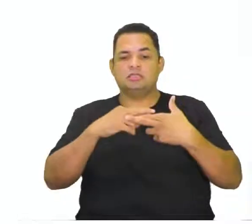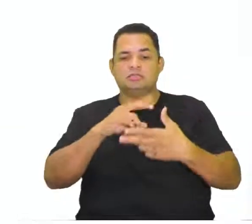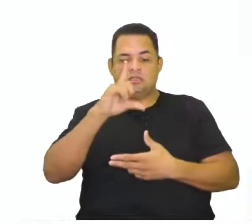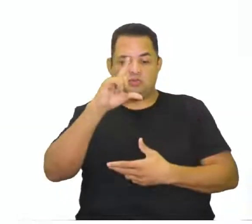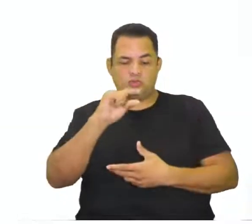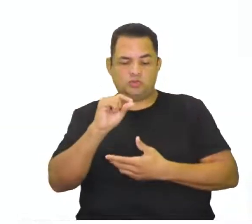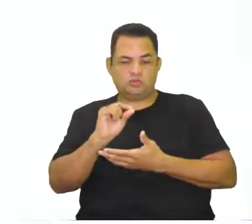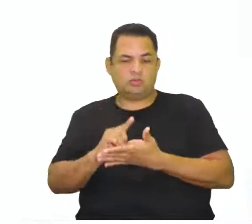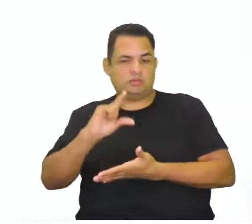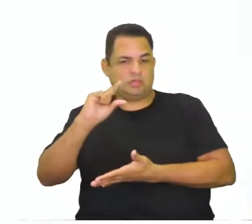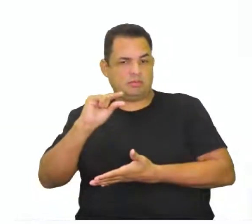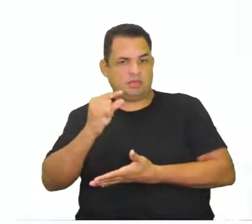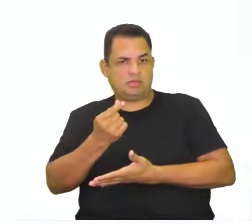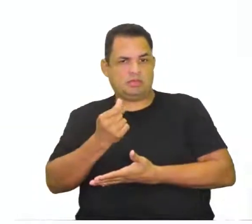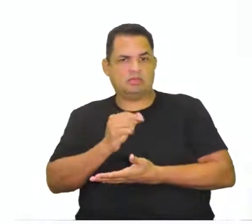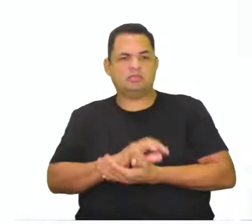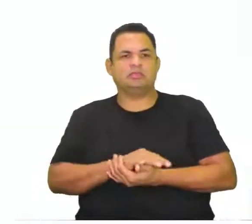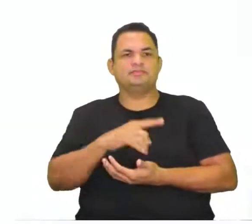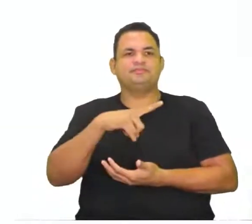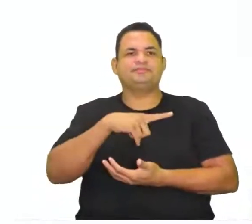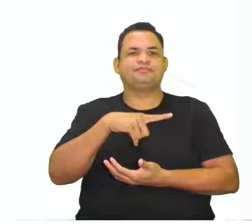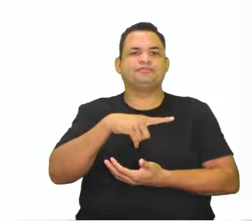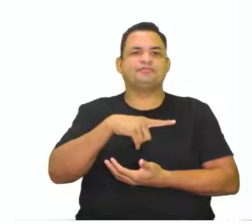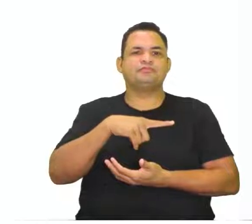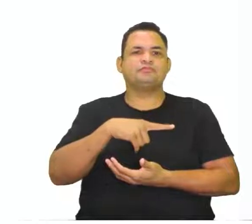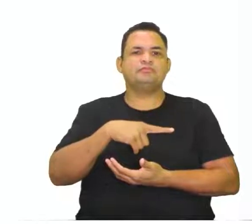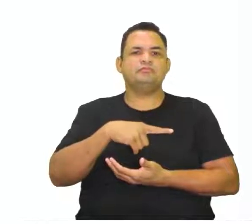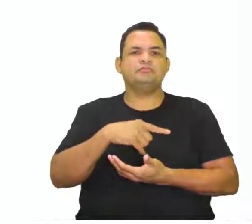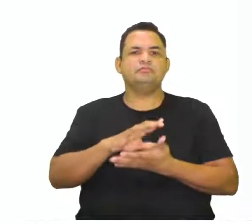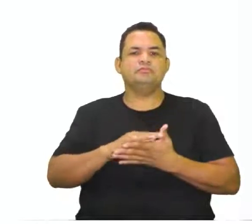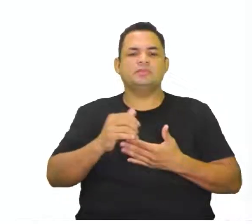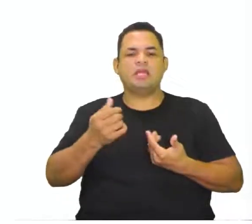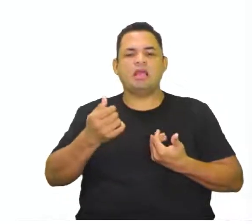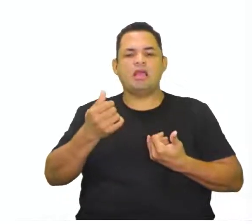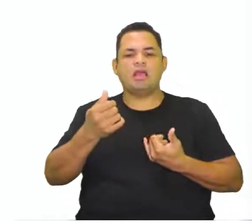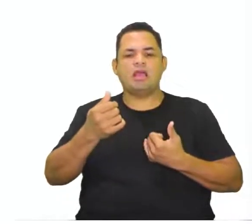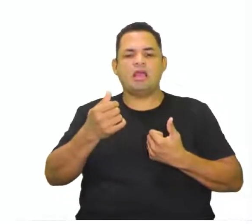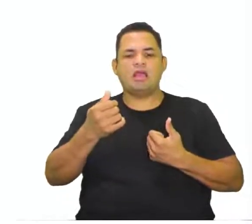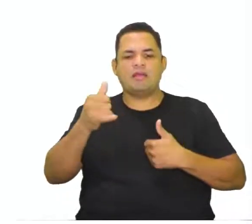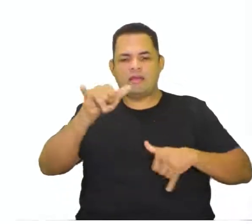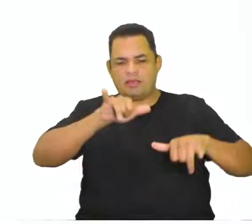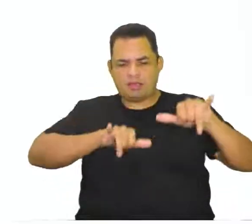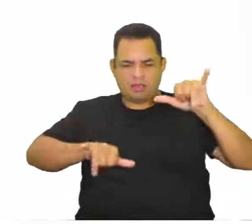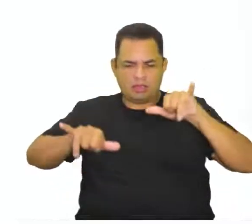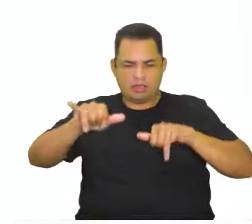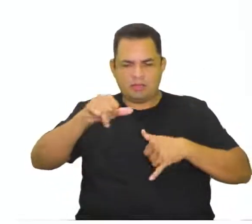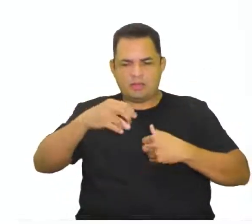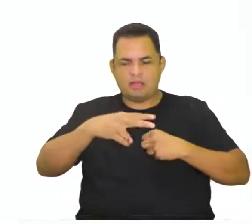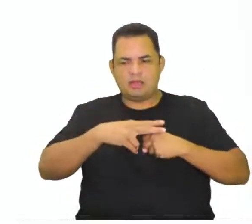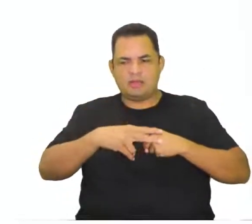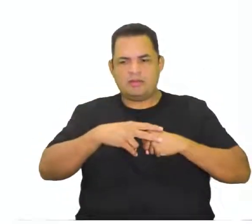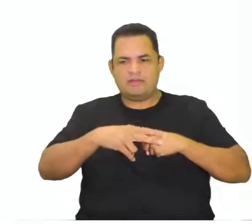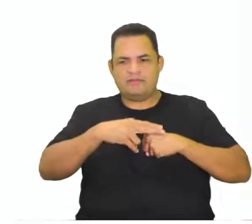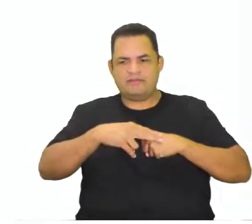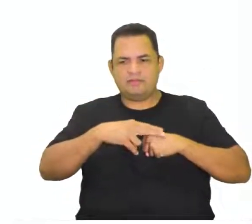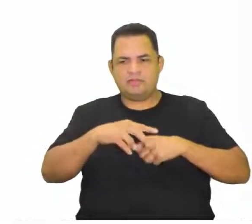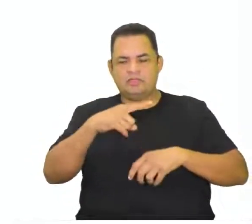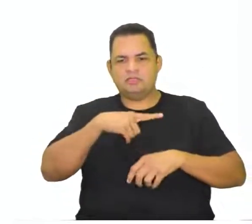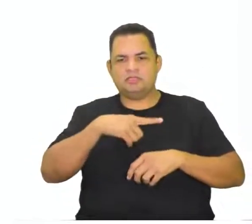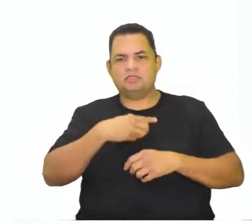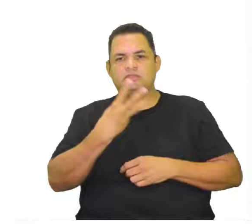menor. E aí nós falamos sobre a química verde. Nós conhecemos os 3 objetivos